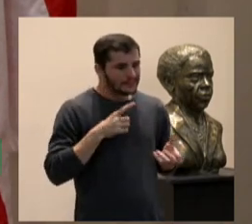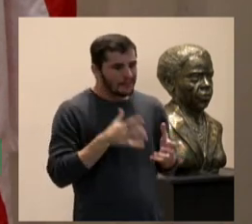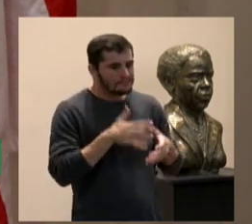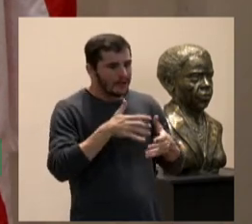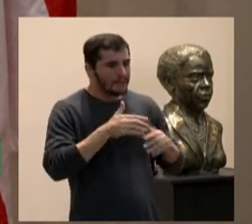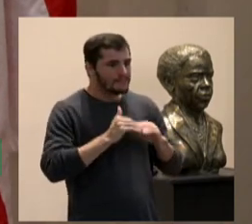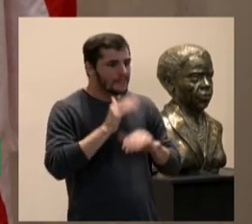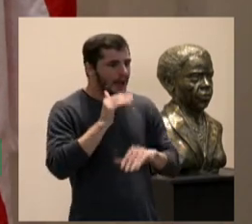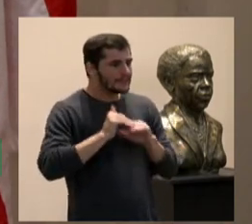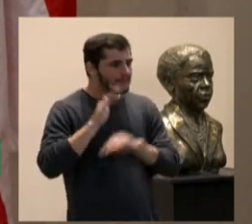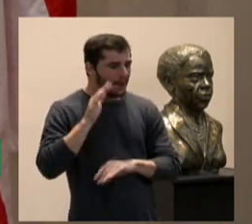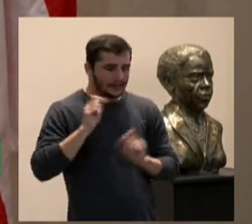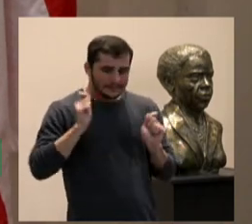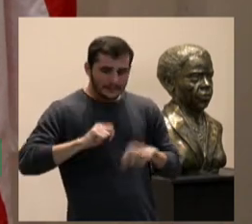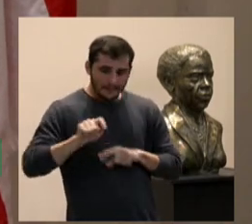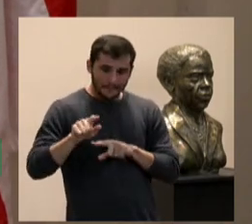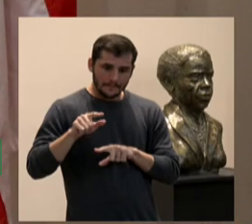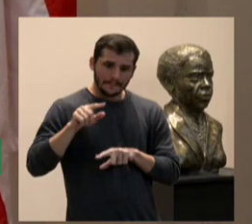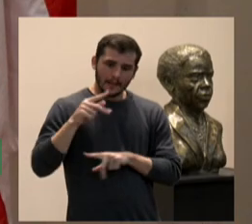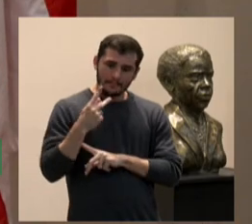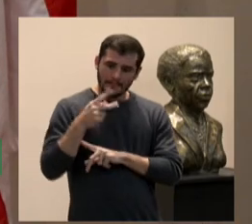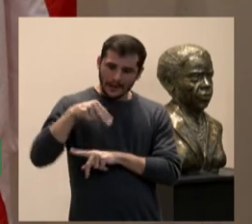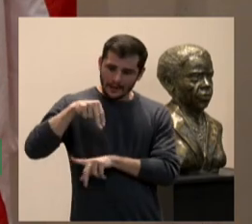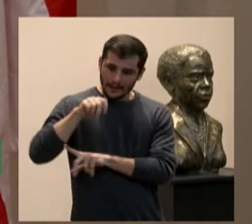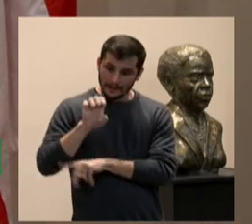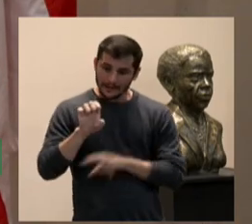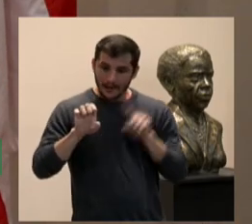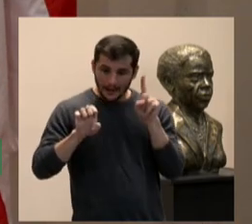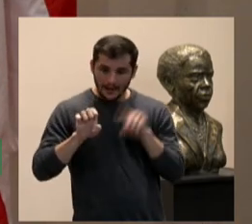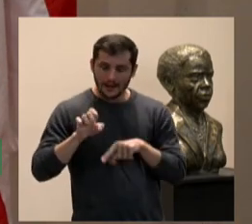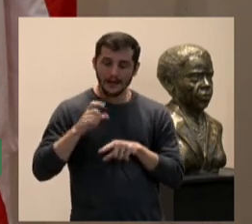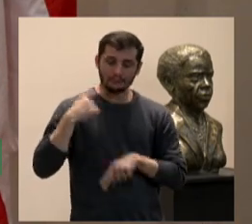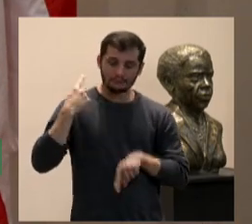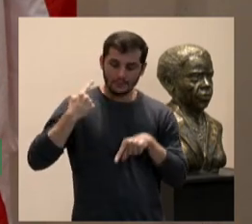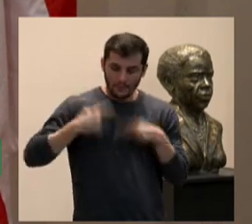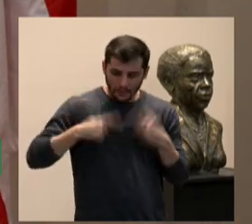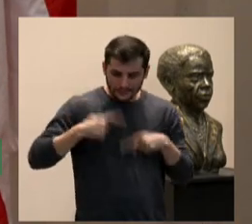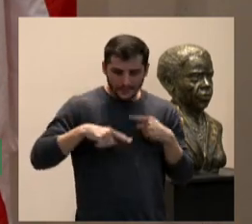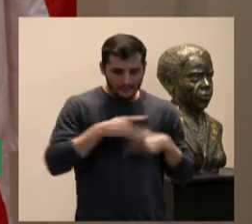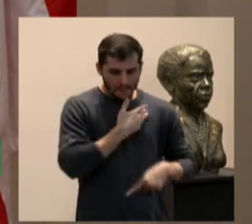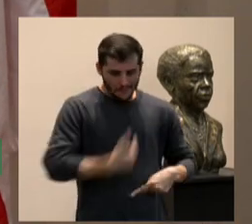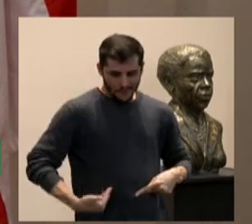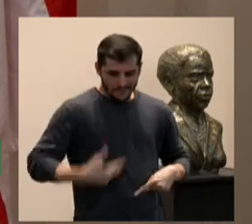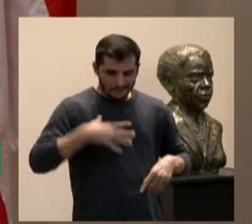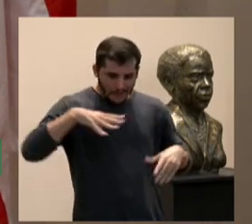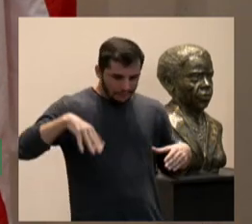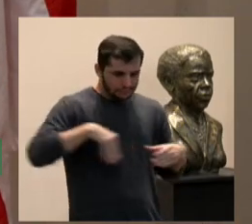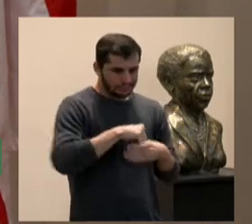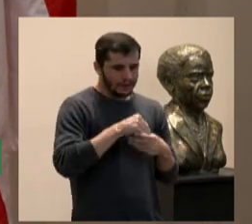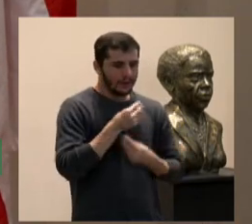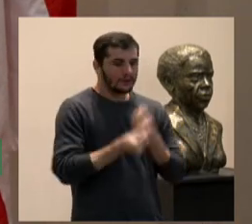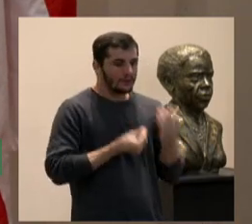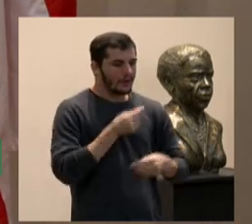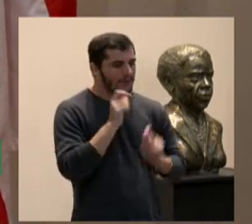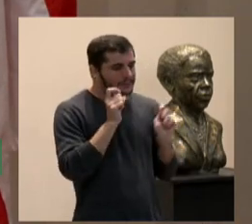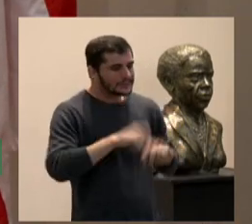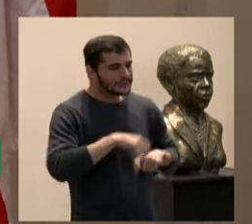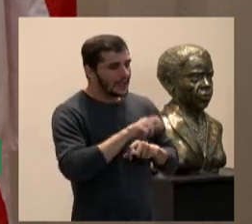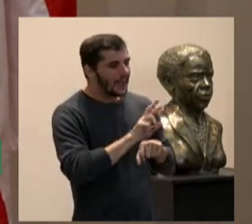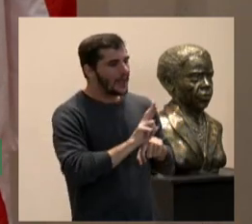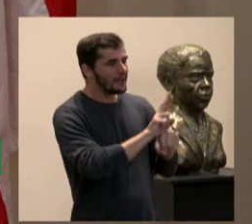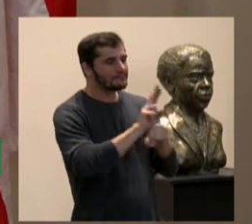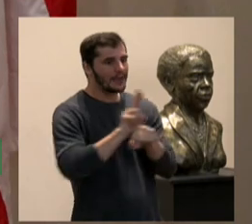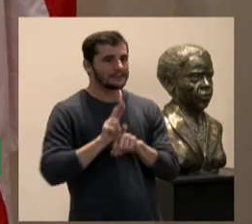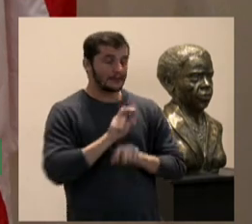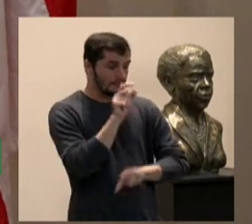consolidar o PNE como uma política pública da maneira que a gente entende que seja representativa dos